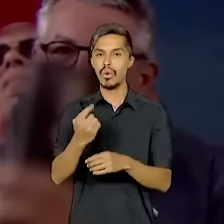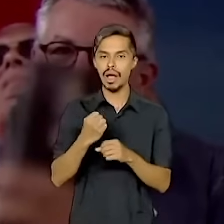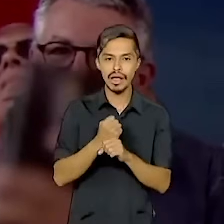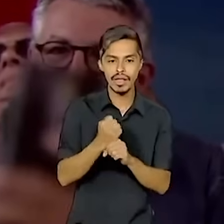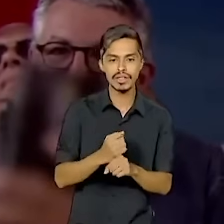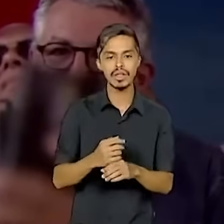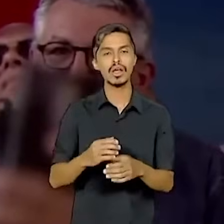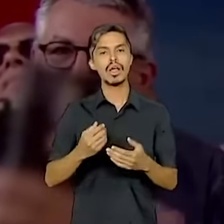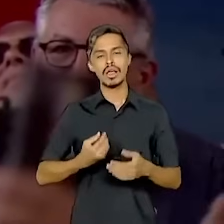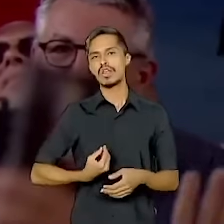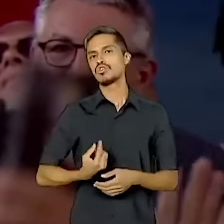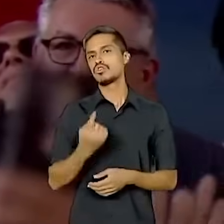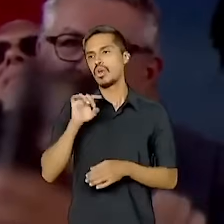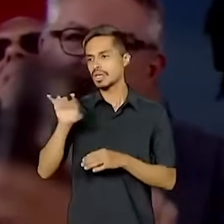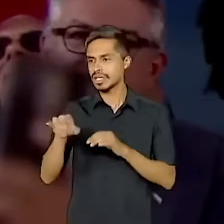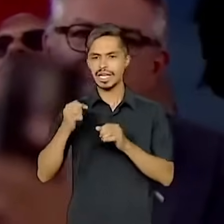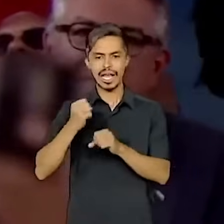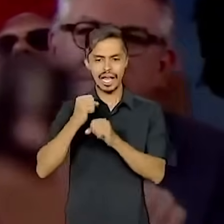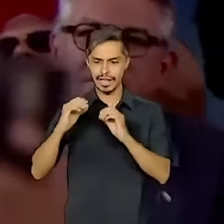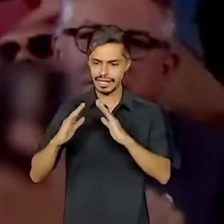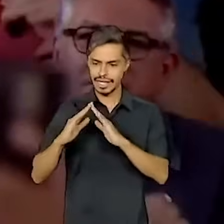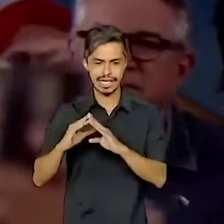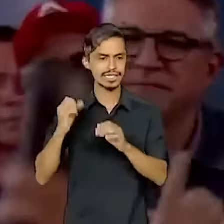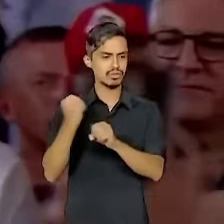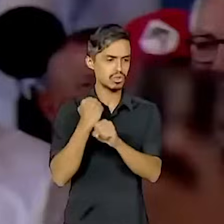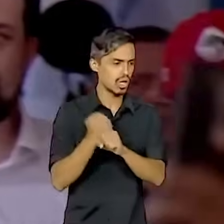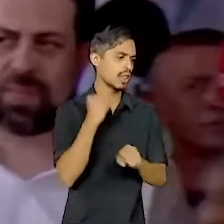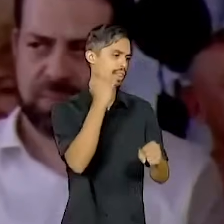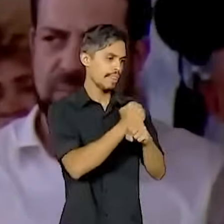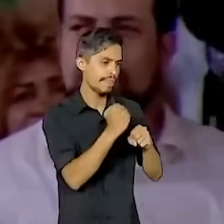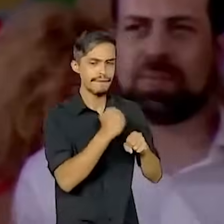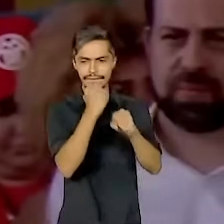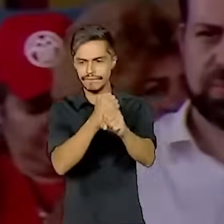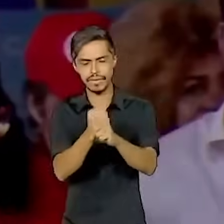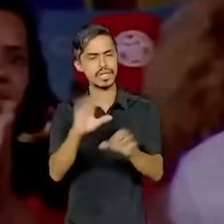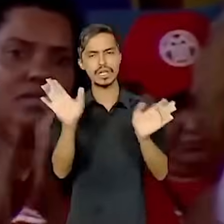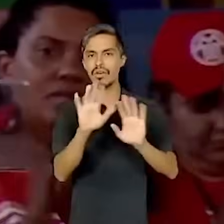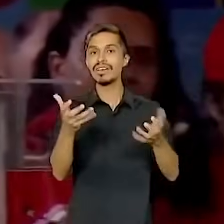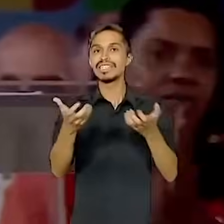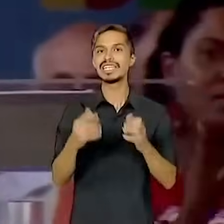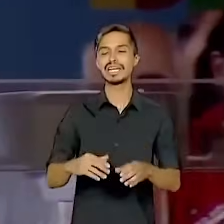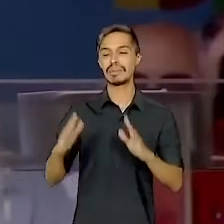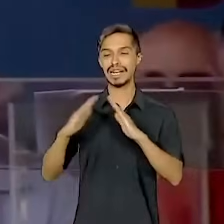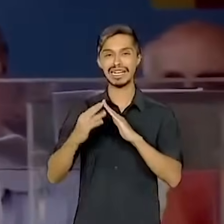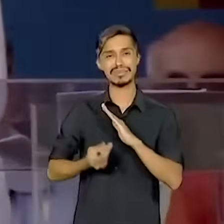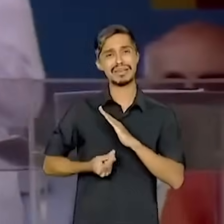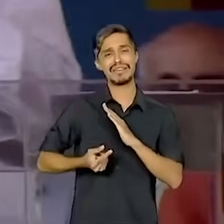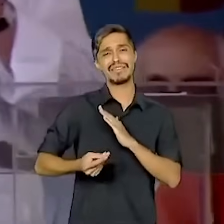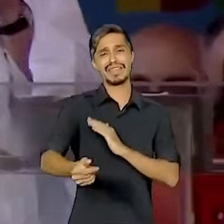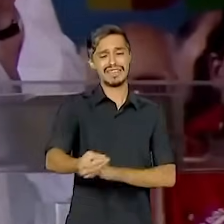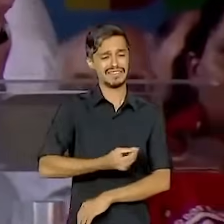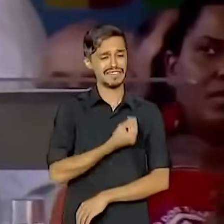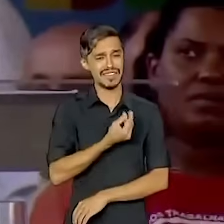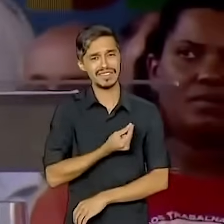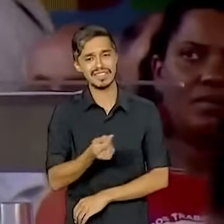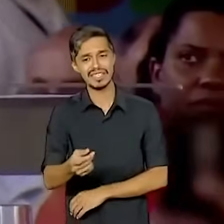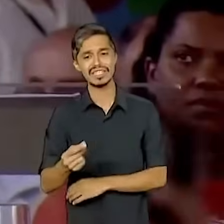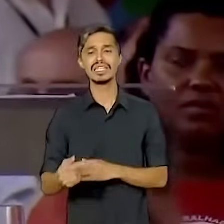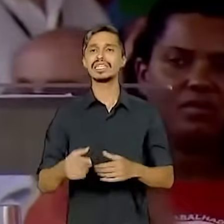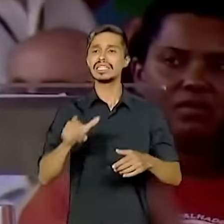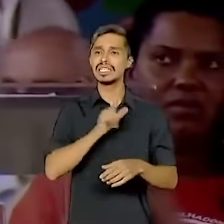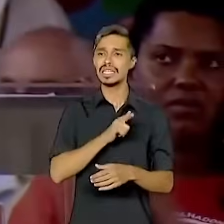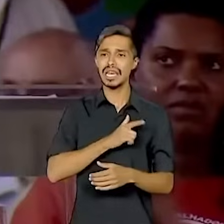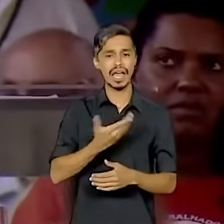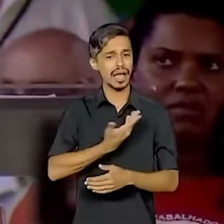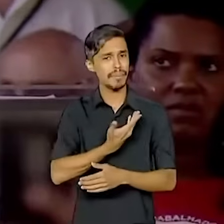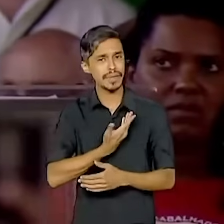vida inteira para cuidar das nossas crianças, para eles fazerem amizade na vila que eles moram, para a gente ter amizade na vila